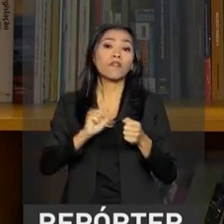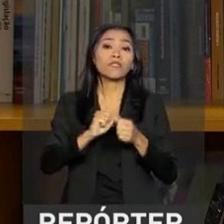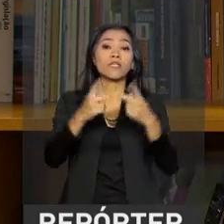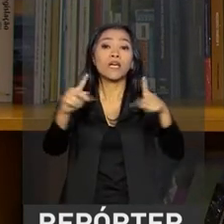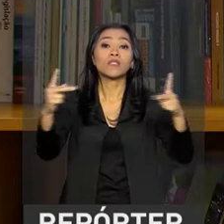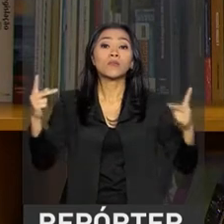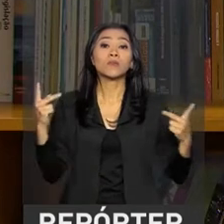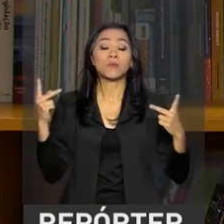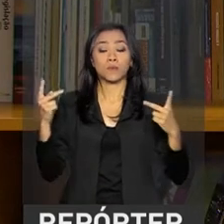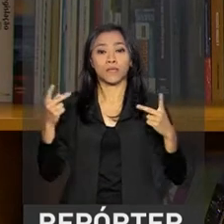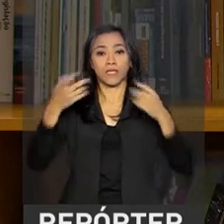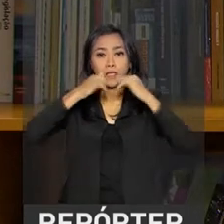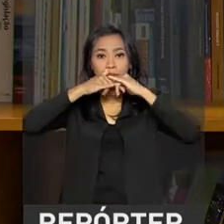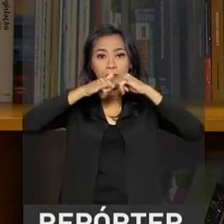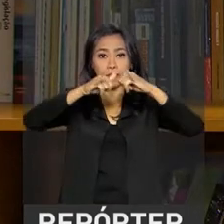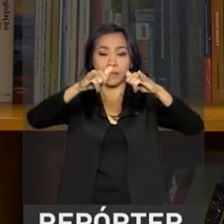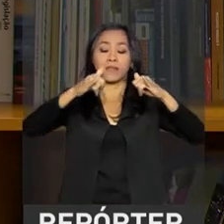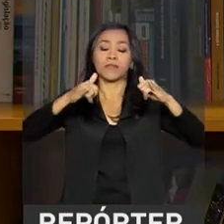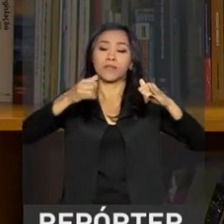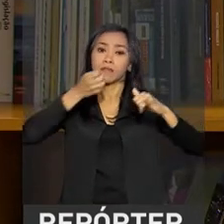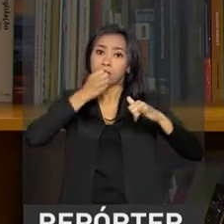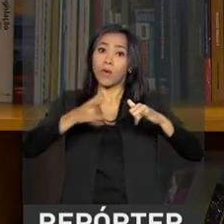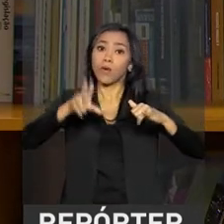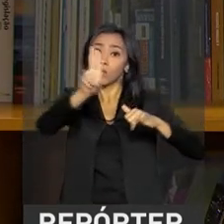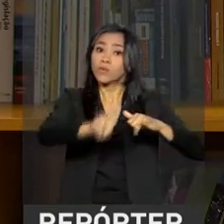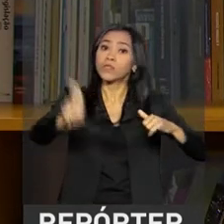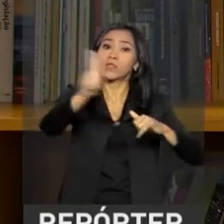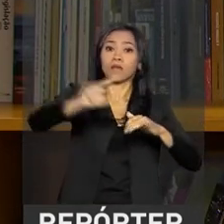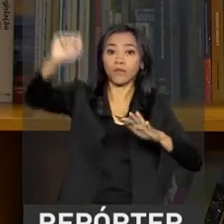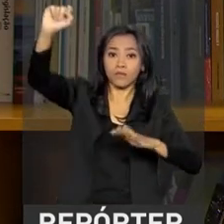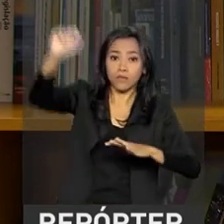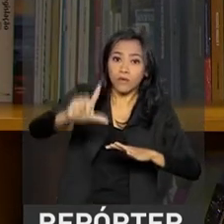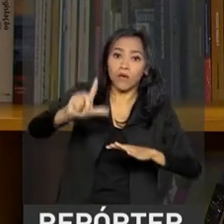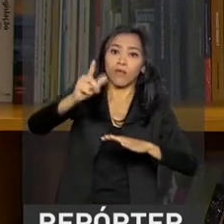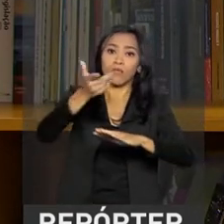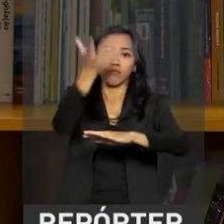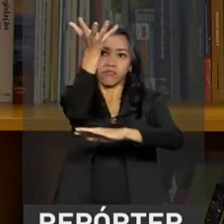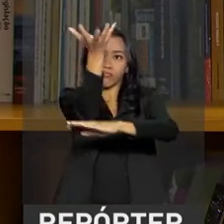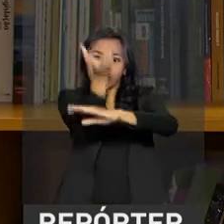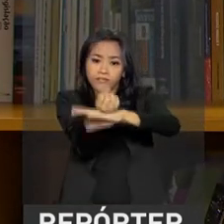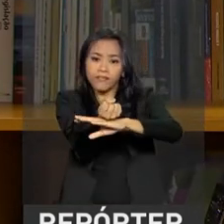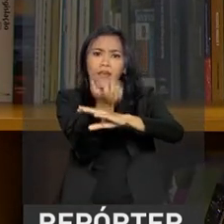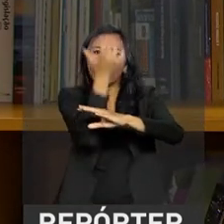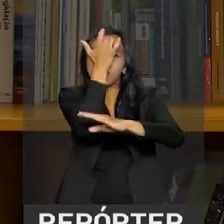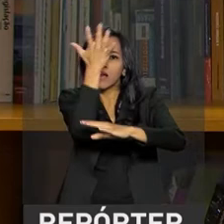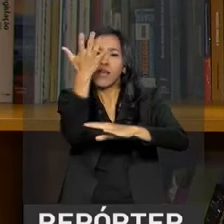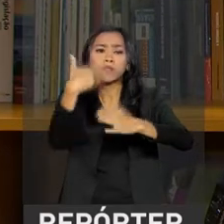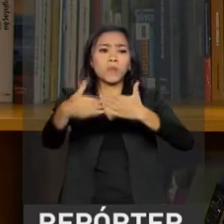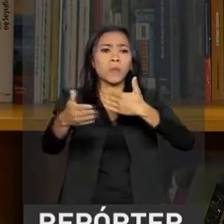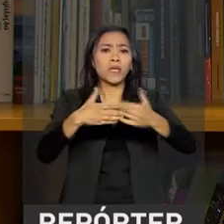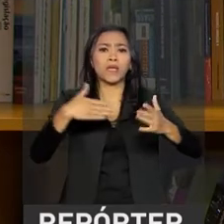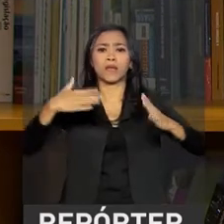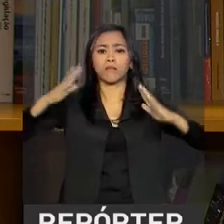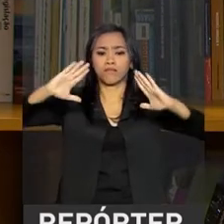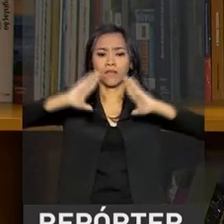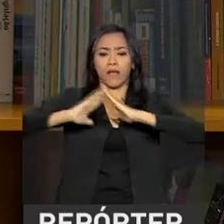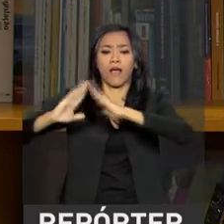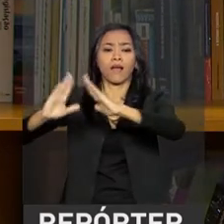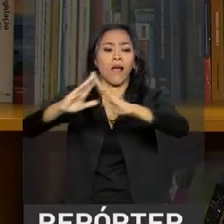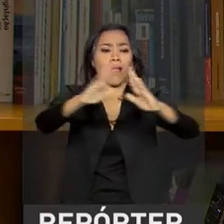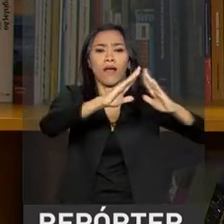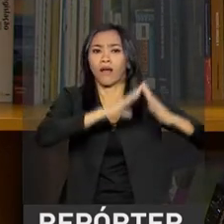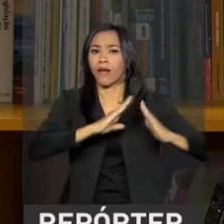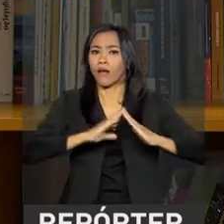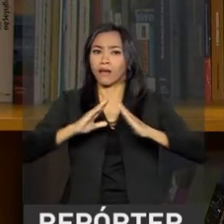justa esse modelo é porque eu sou lá é muito fácil de instalar qualquer pegado você tenho e se